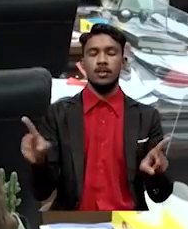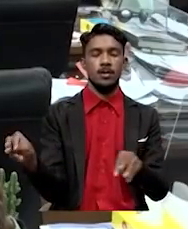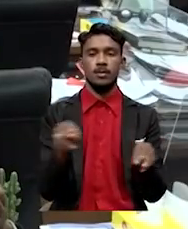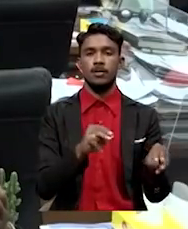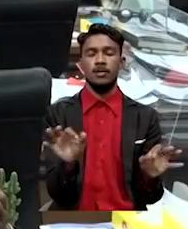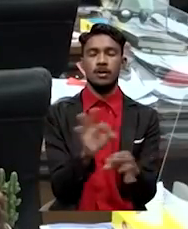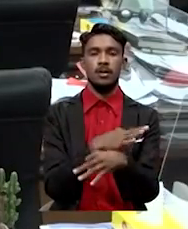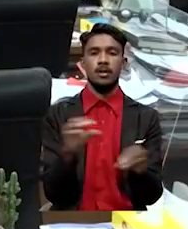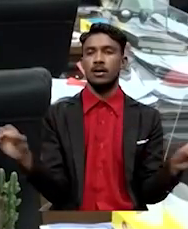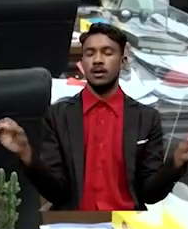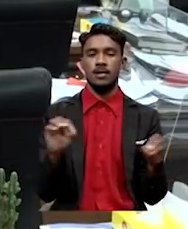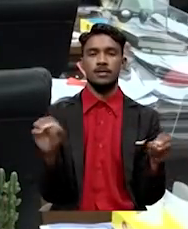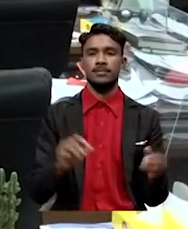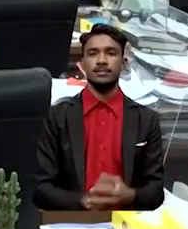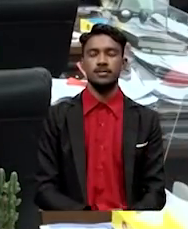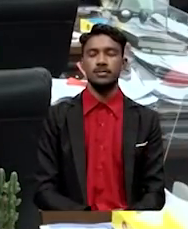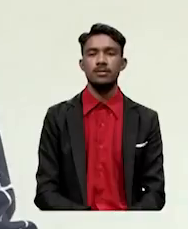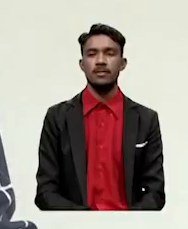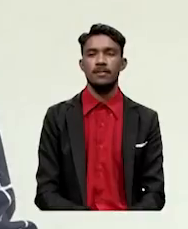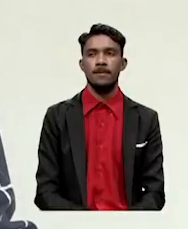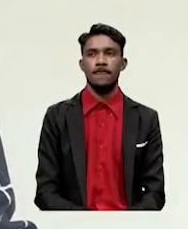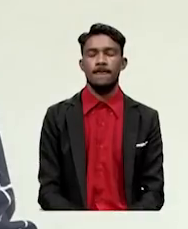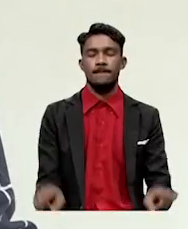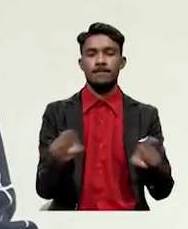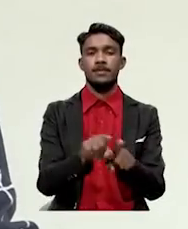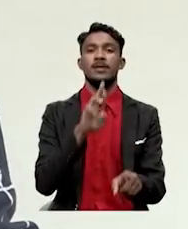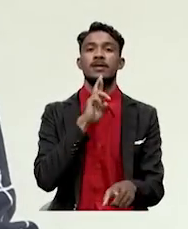acontece. Nem resolução conferência nem.